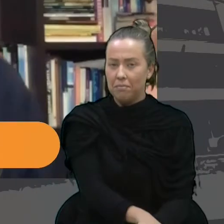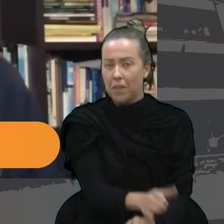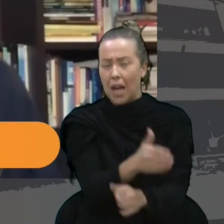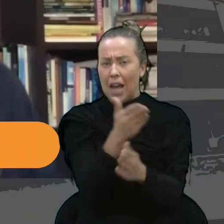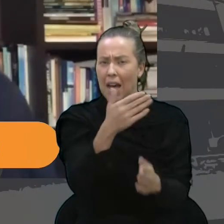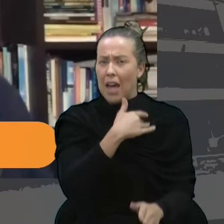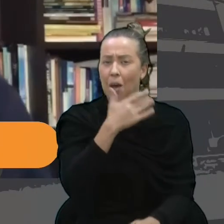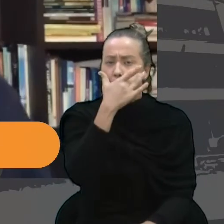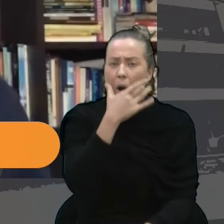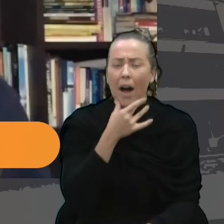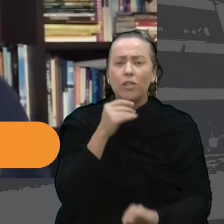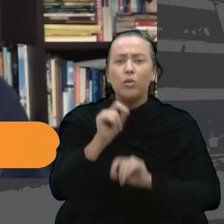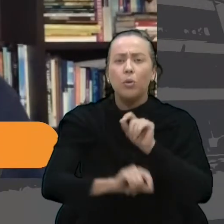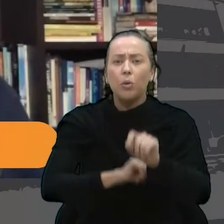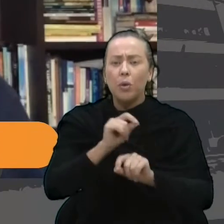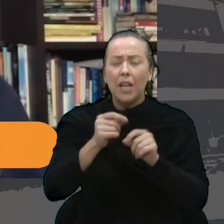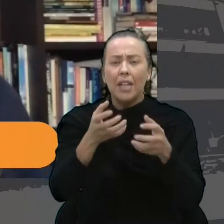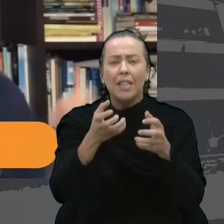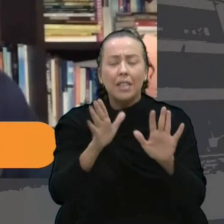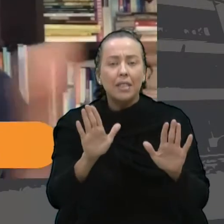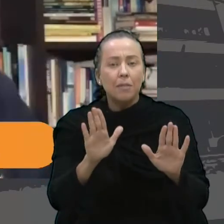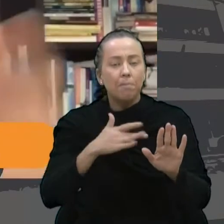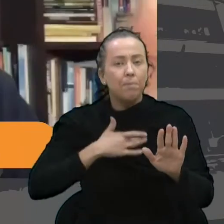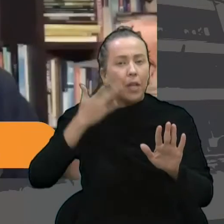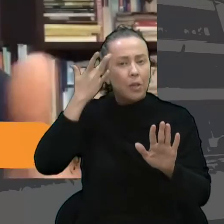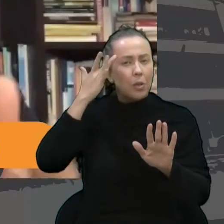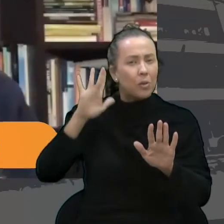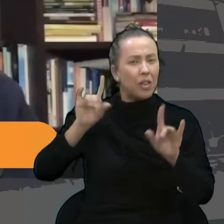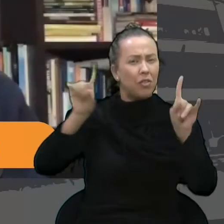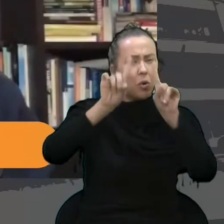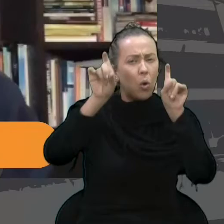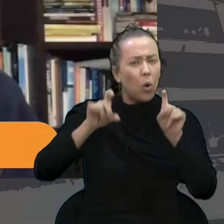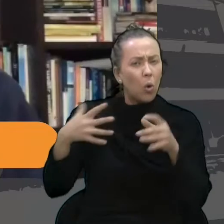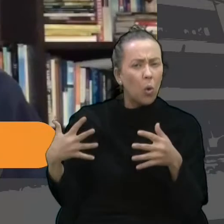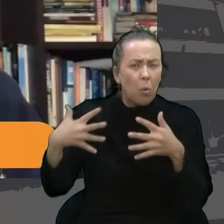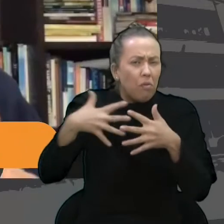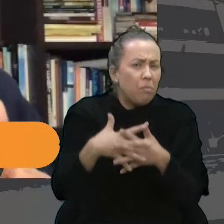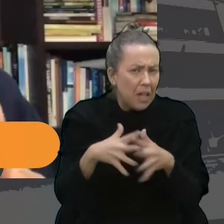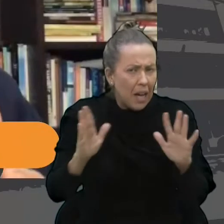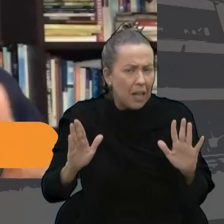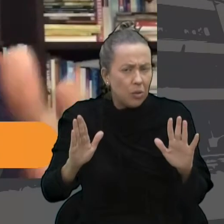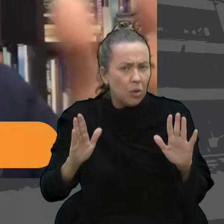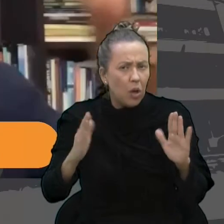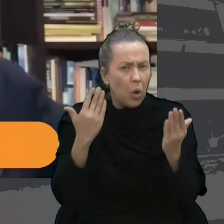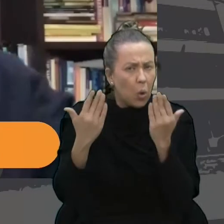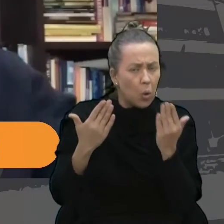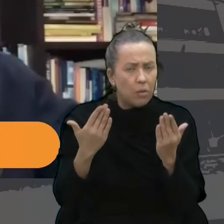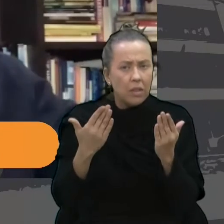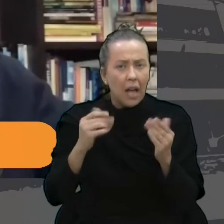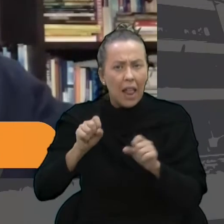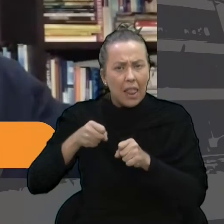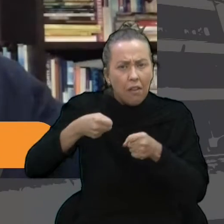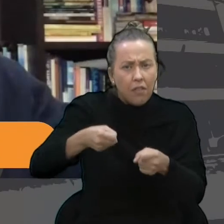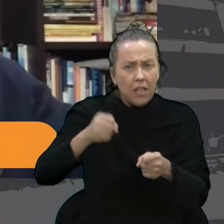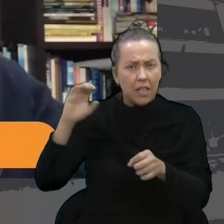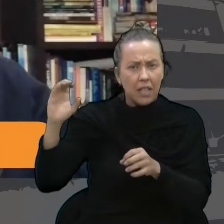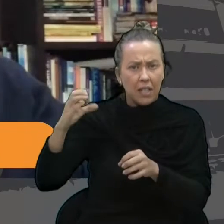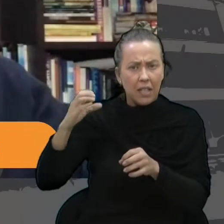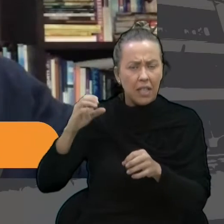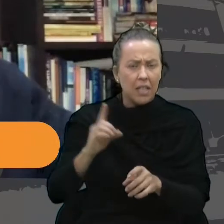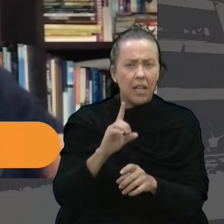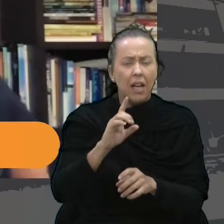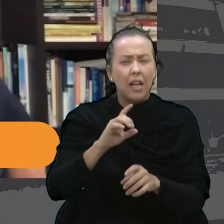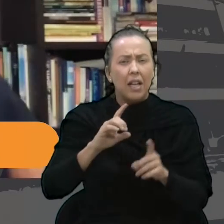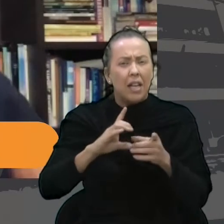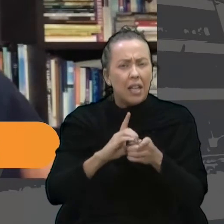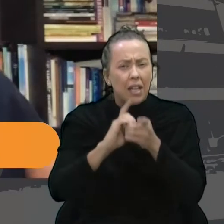Acho que ele quis perguntar, não sei, ficou meio misturado, defesa da ciência e da democracia,